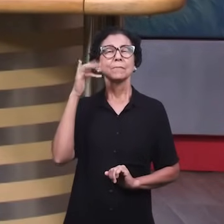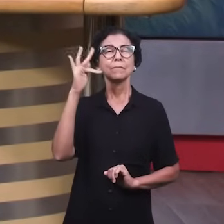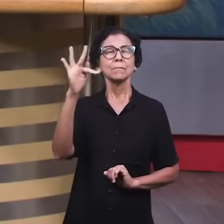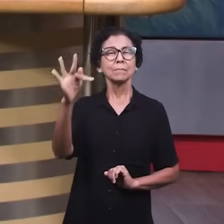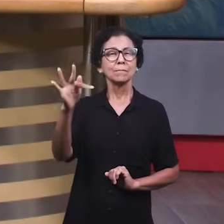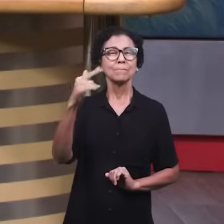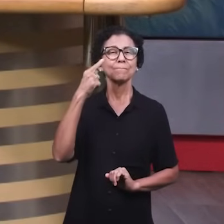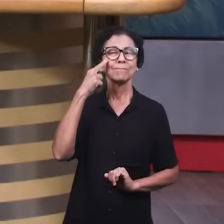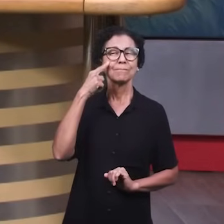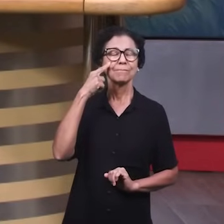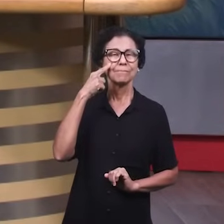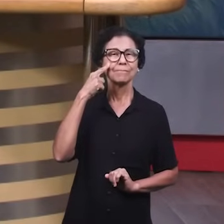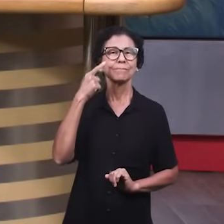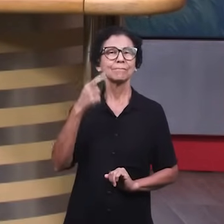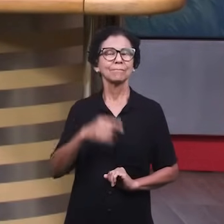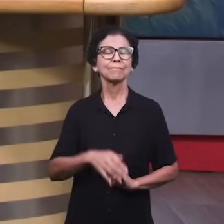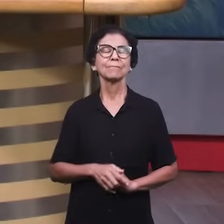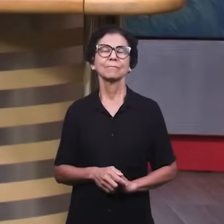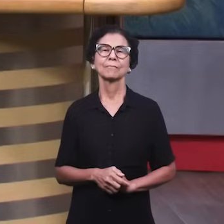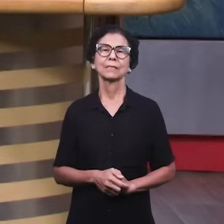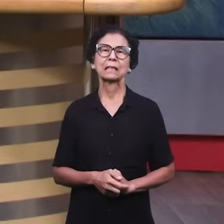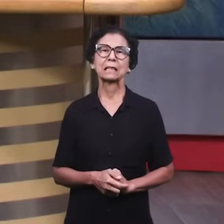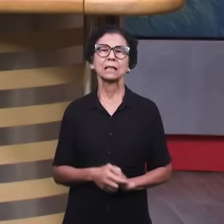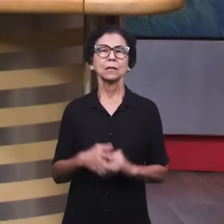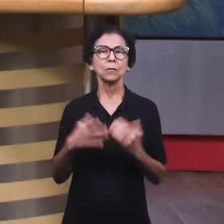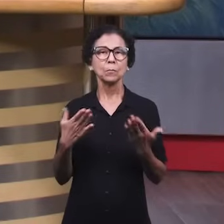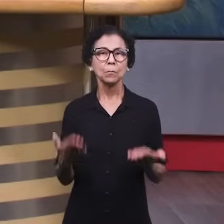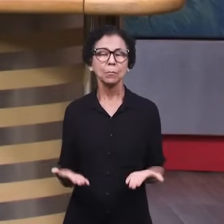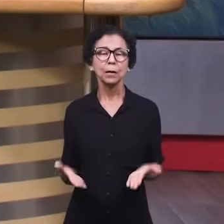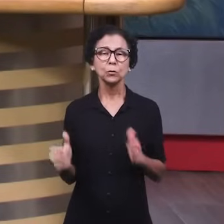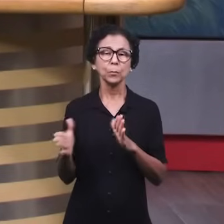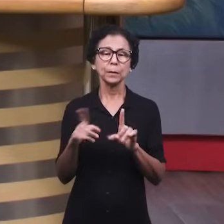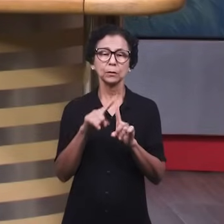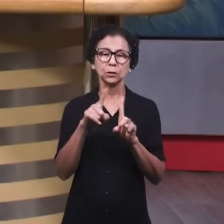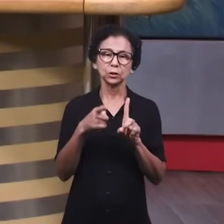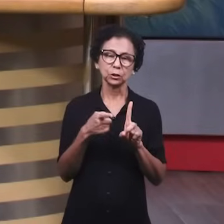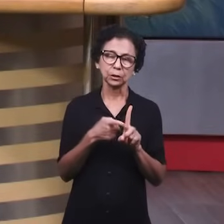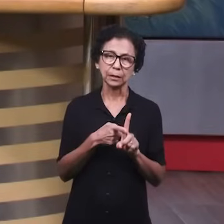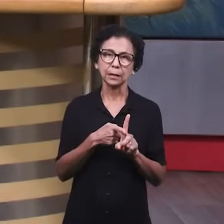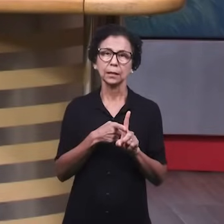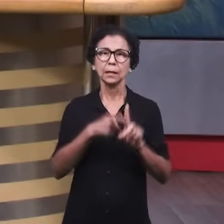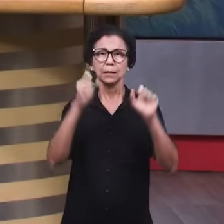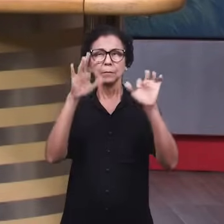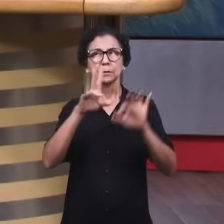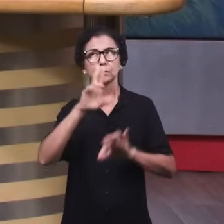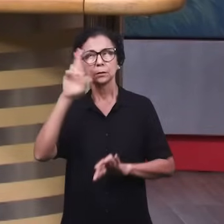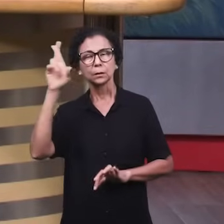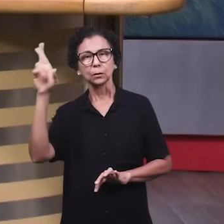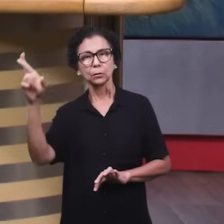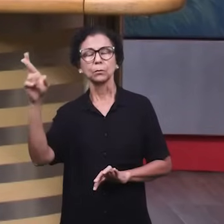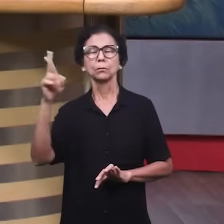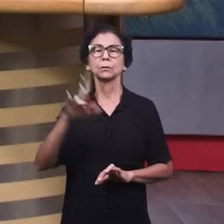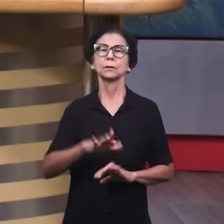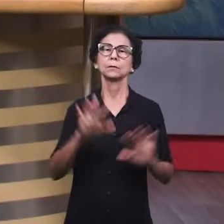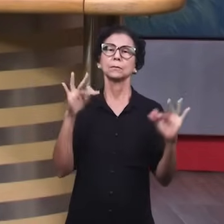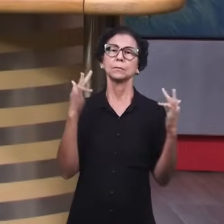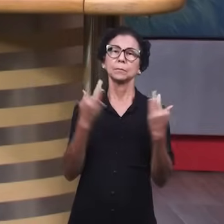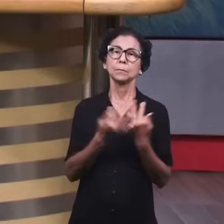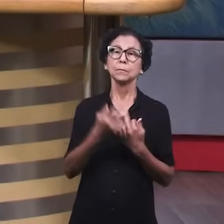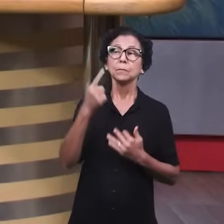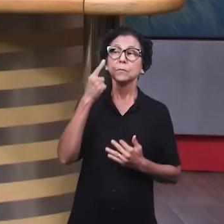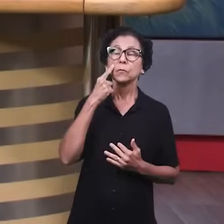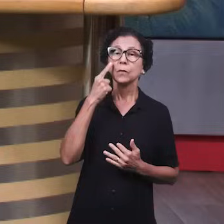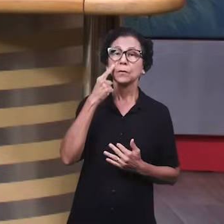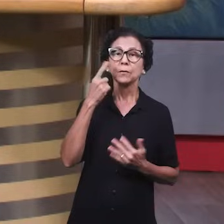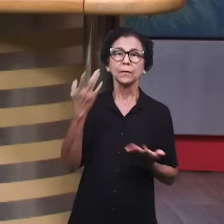testemunhar dos feitos do Senhor daquilo que ele realizou que aí a igreja se alegra a família vê a operação do